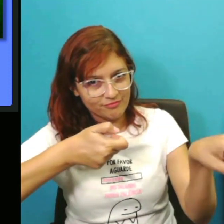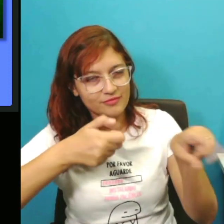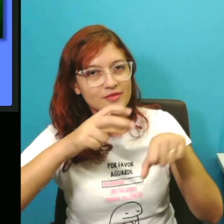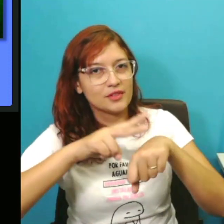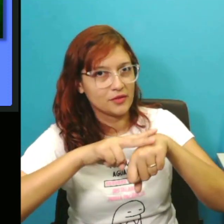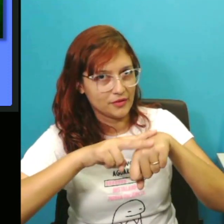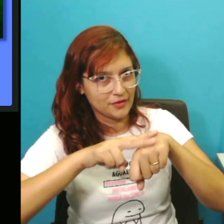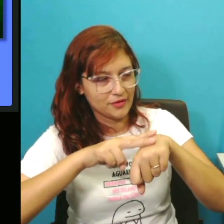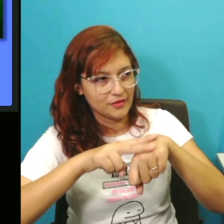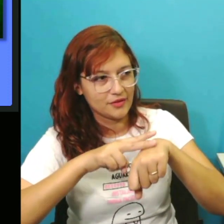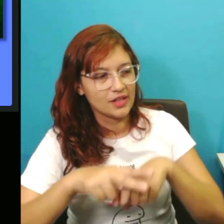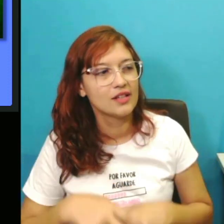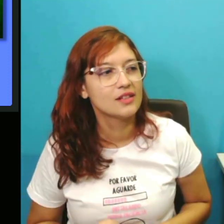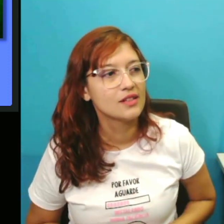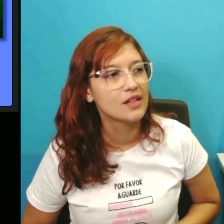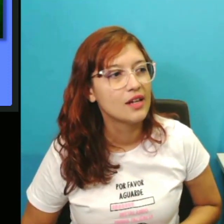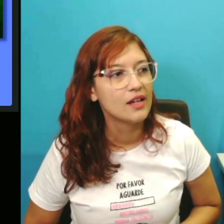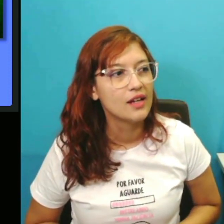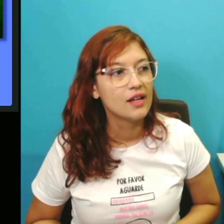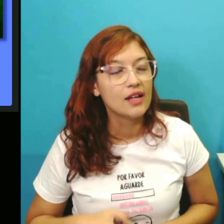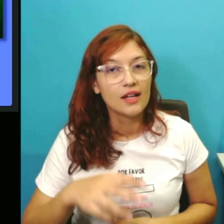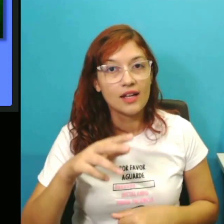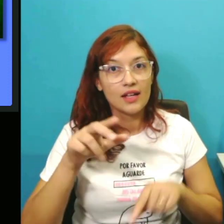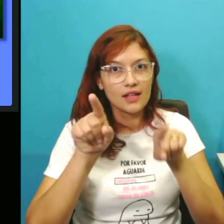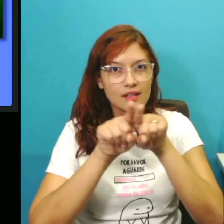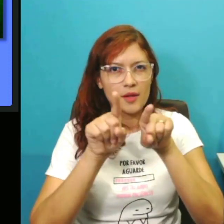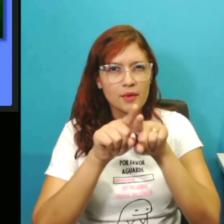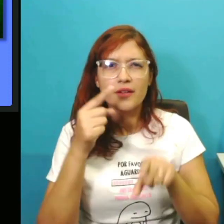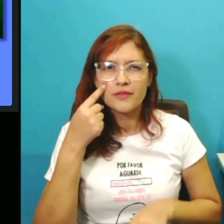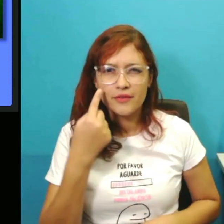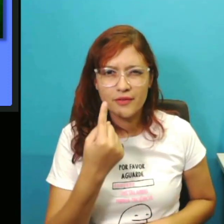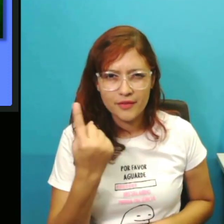Vai usar o laser verde